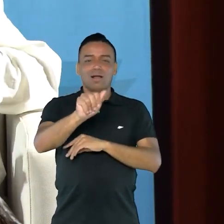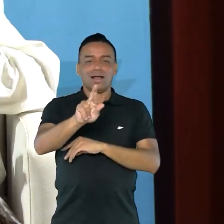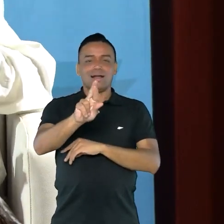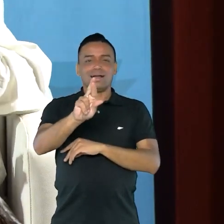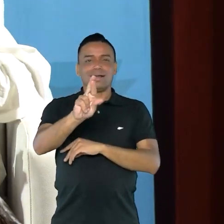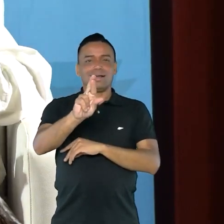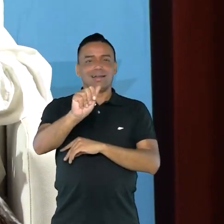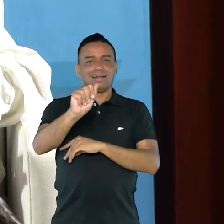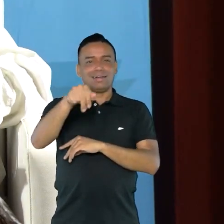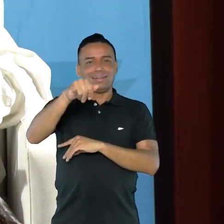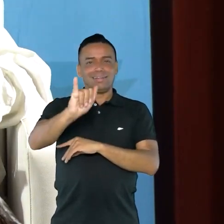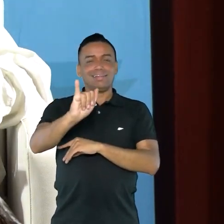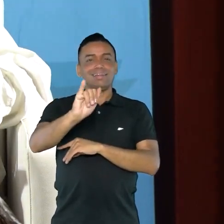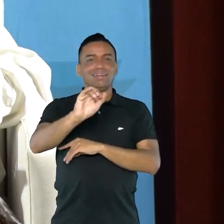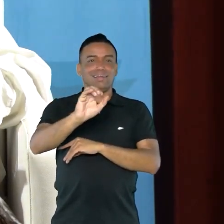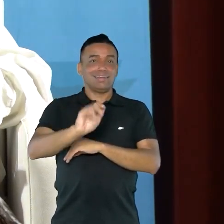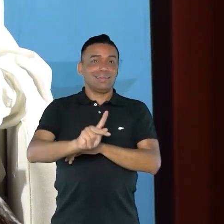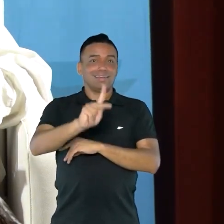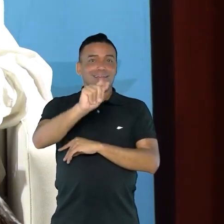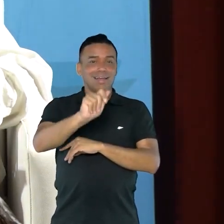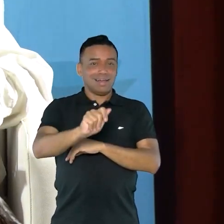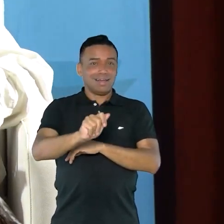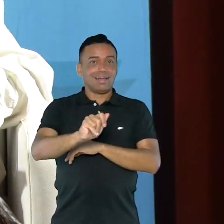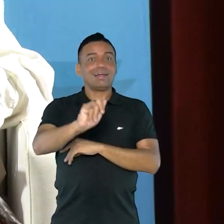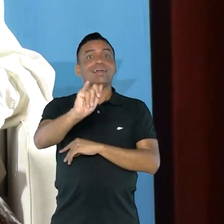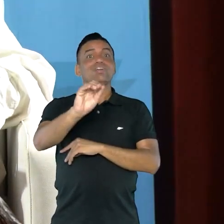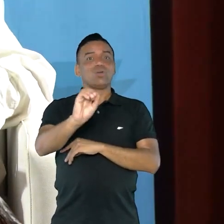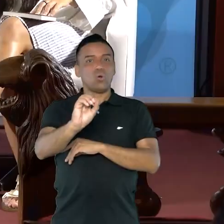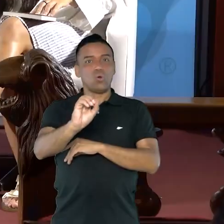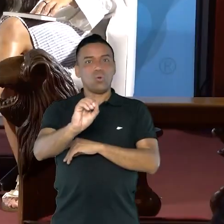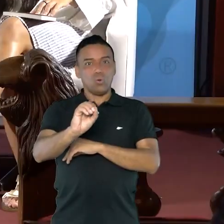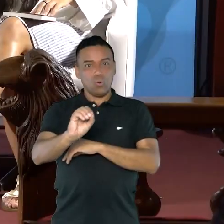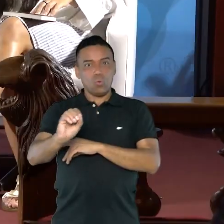E eu fico muito emocionada, realmente.